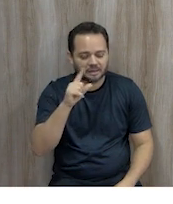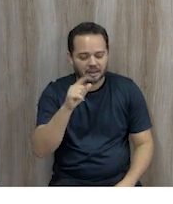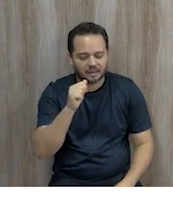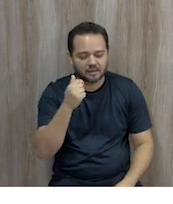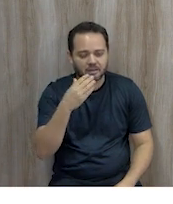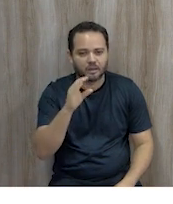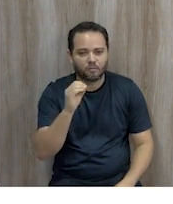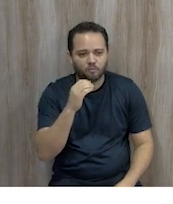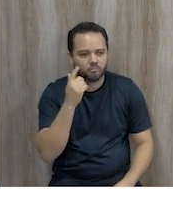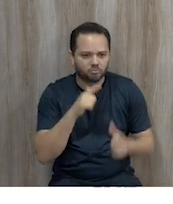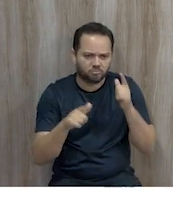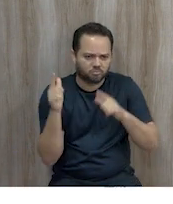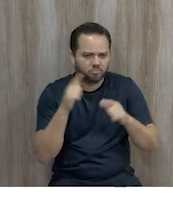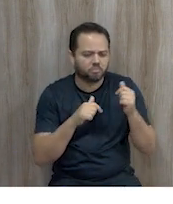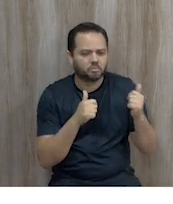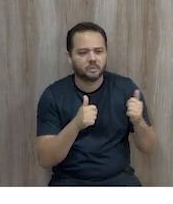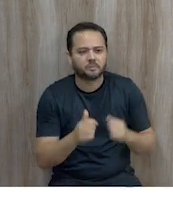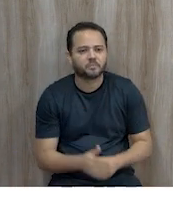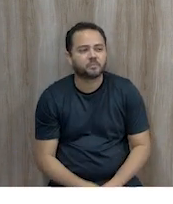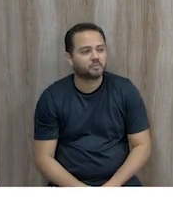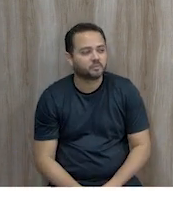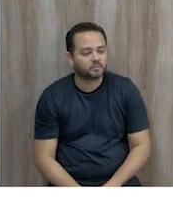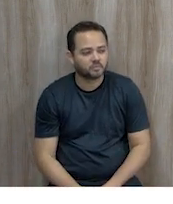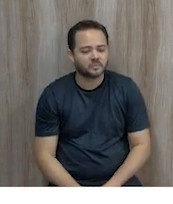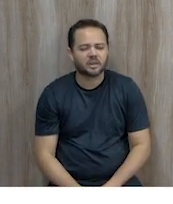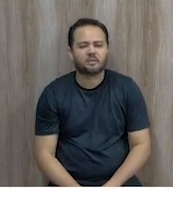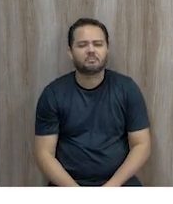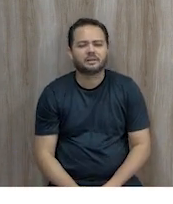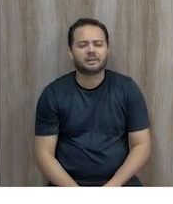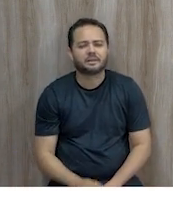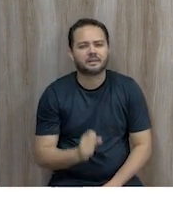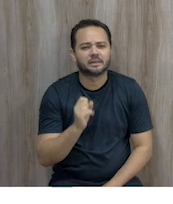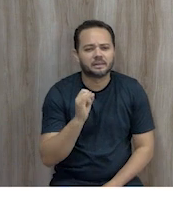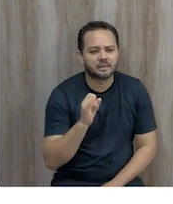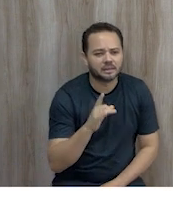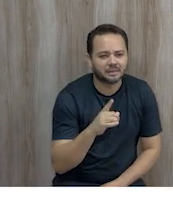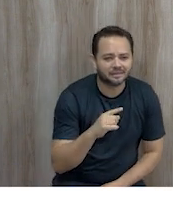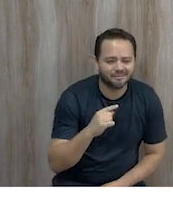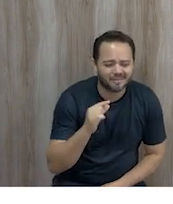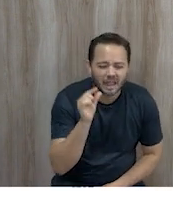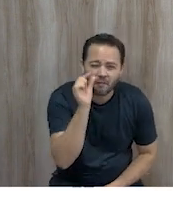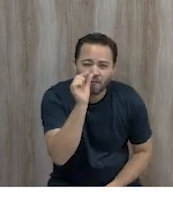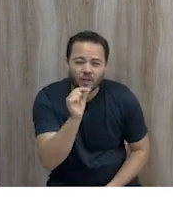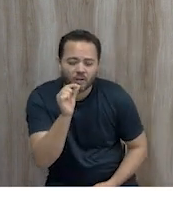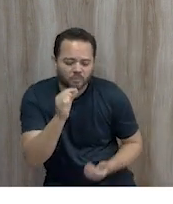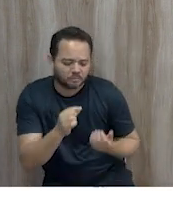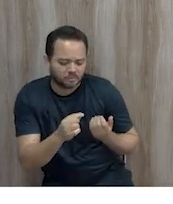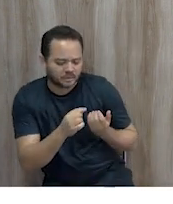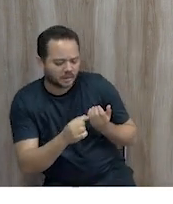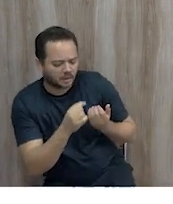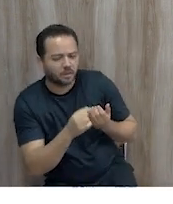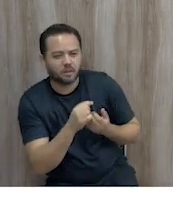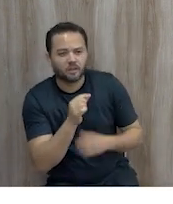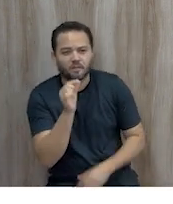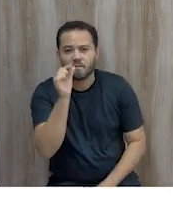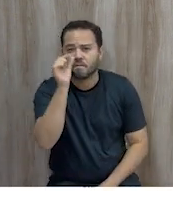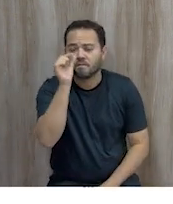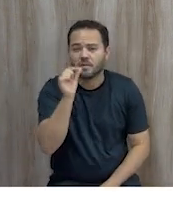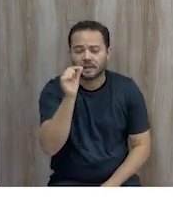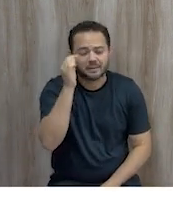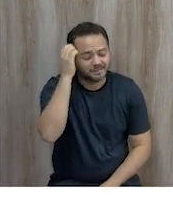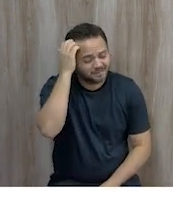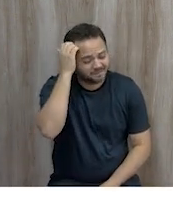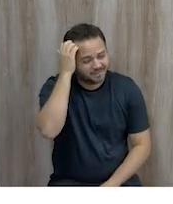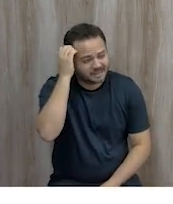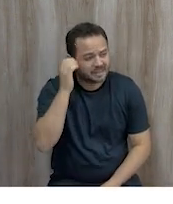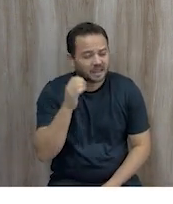certo? Ah, tá, mas e aqueles retalhos mega finos? Então, a gente fez a tunelização, mas